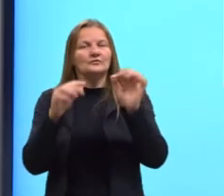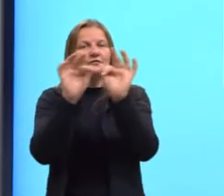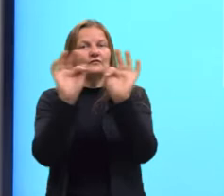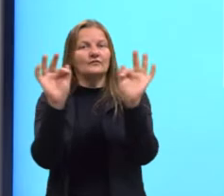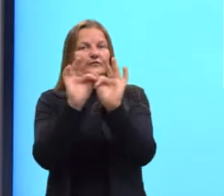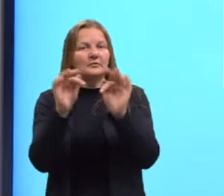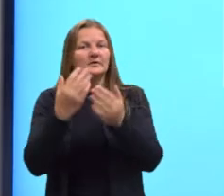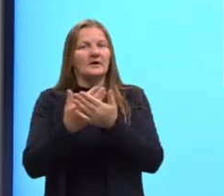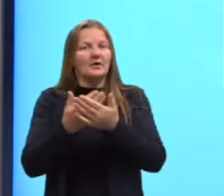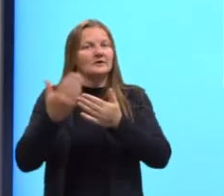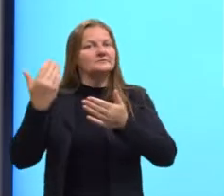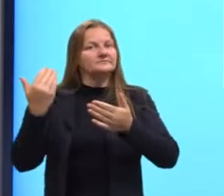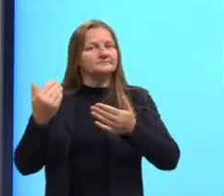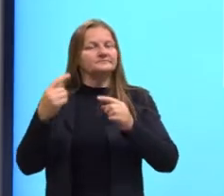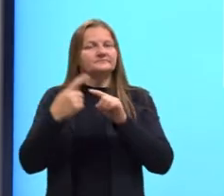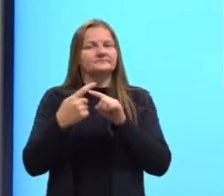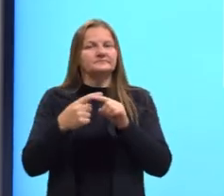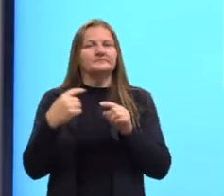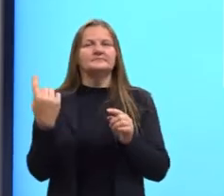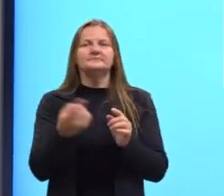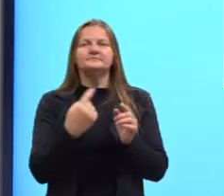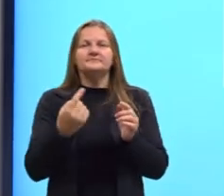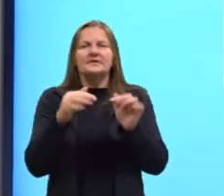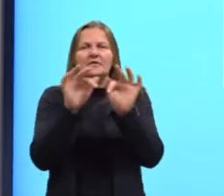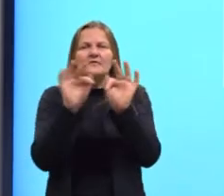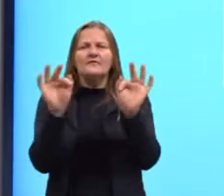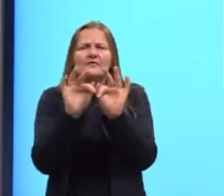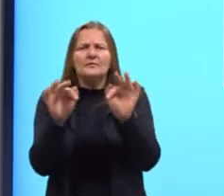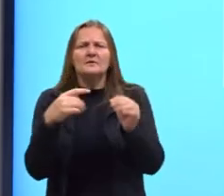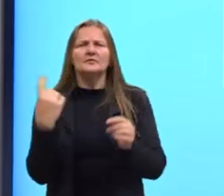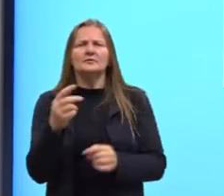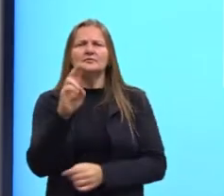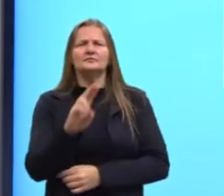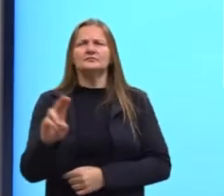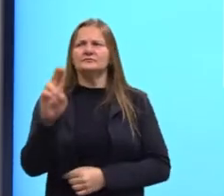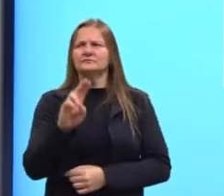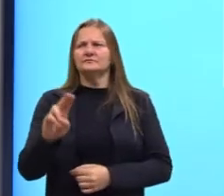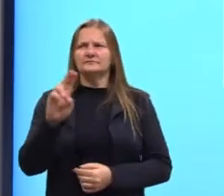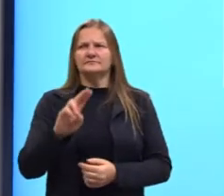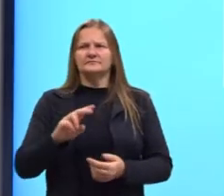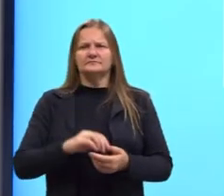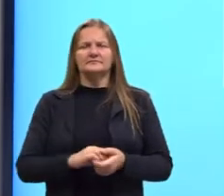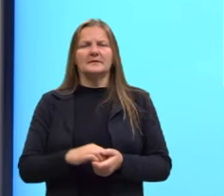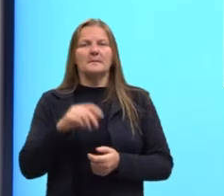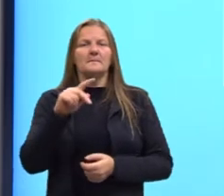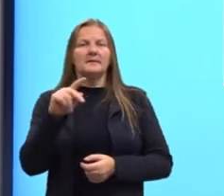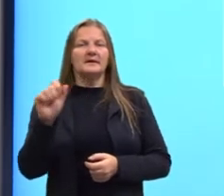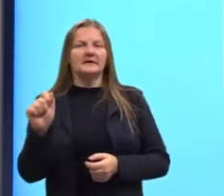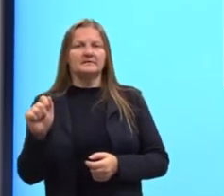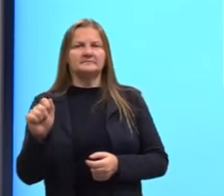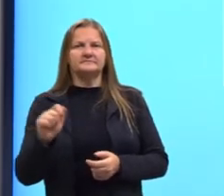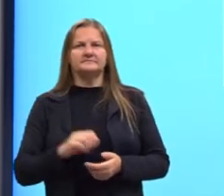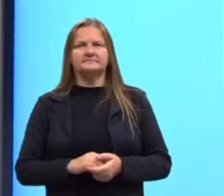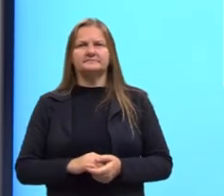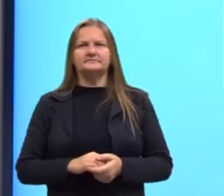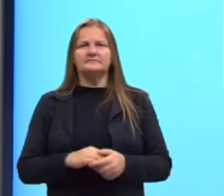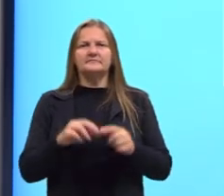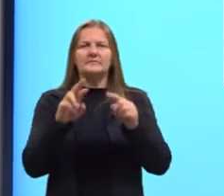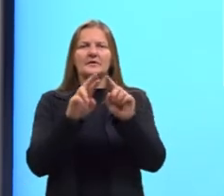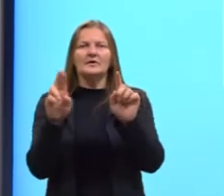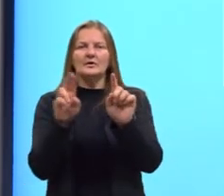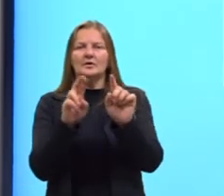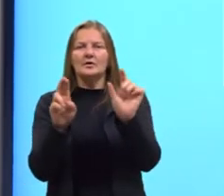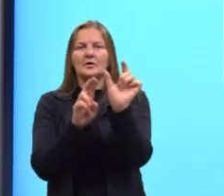nós vimos na aula anterior estas Então são as fórmulas que nós utilizamos na pa então nós temos a